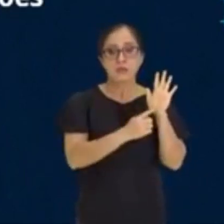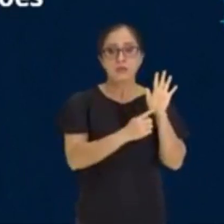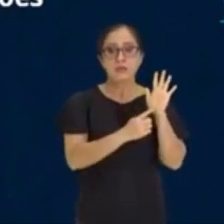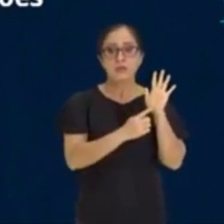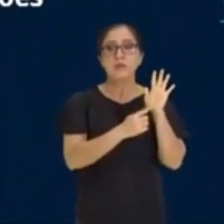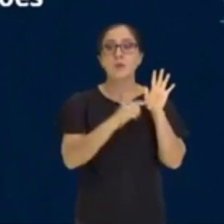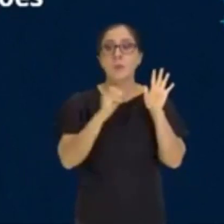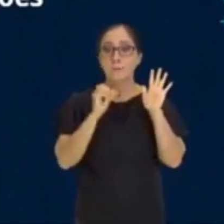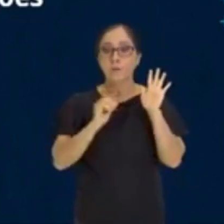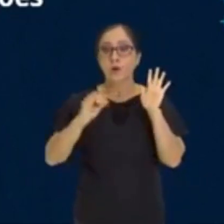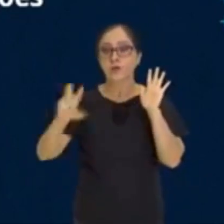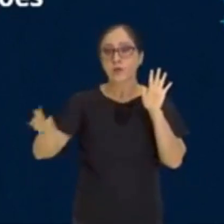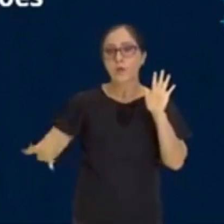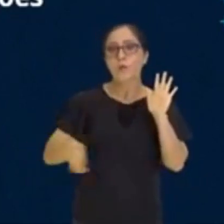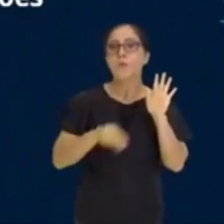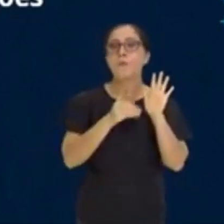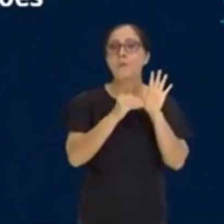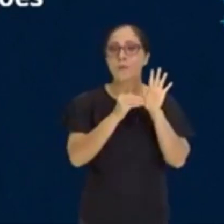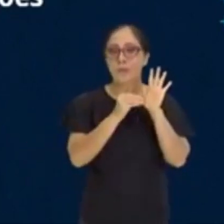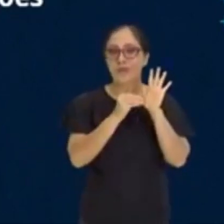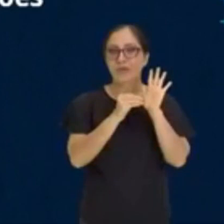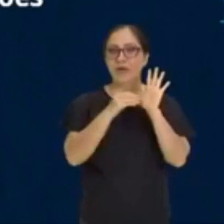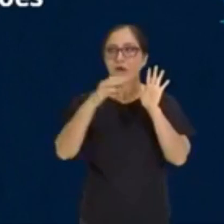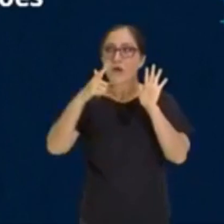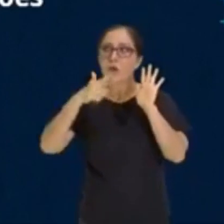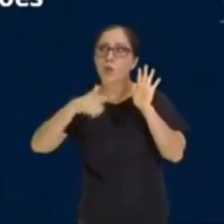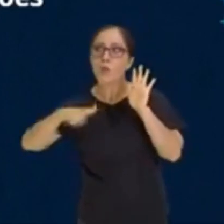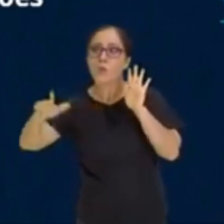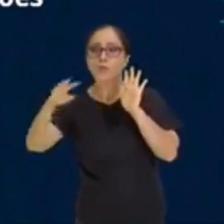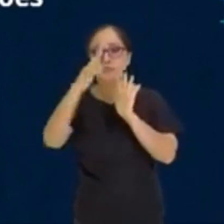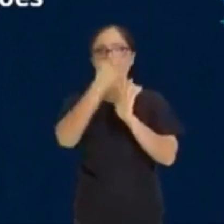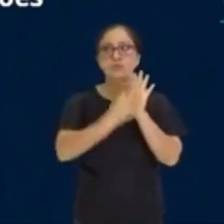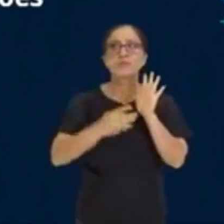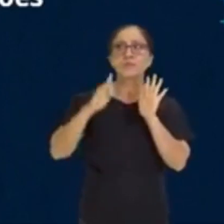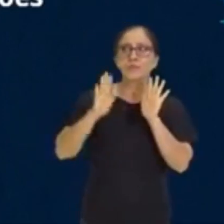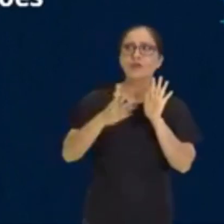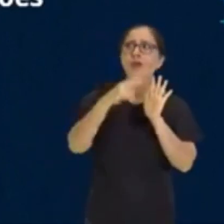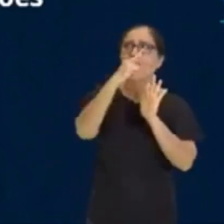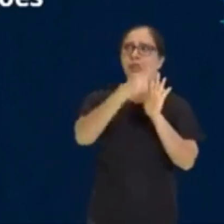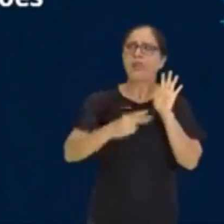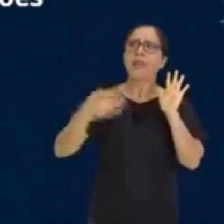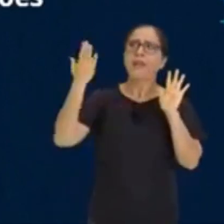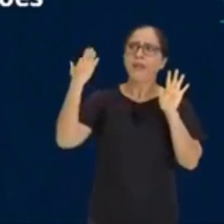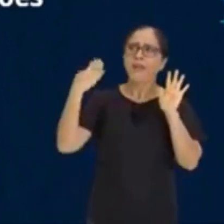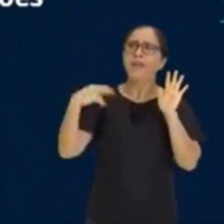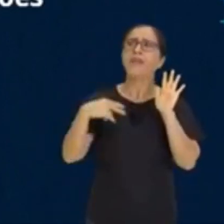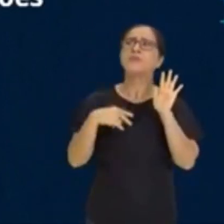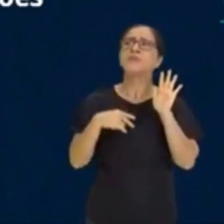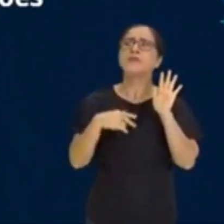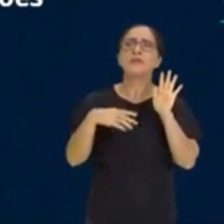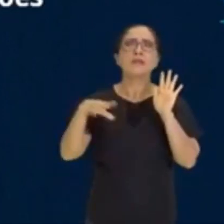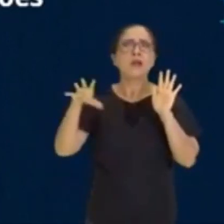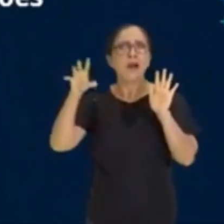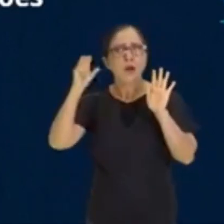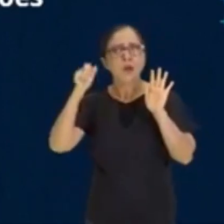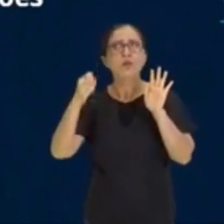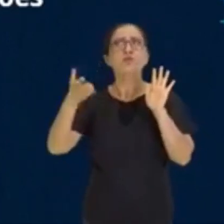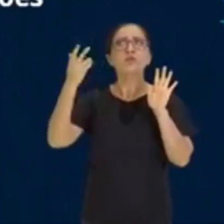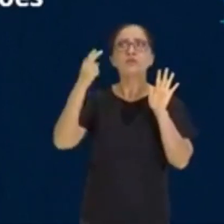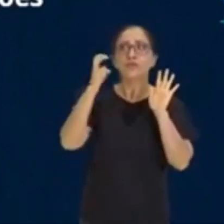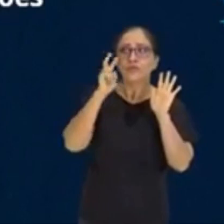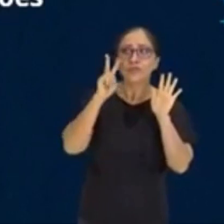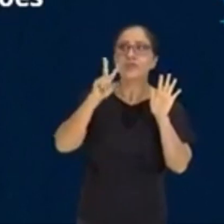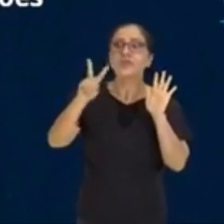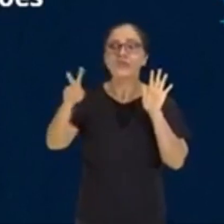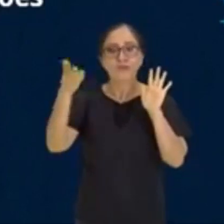outros textos que lemos ou dos quais ouvimos falar. Lembram da canção O Dia em que a Terra Parou,